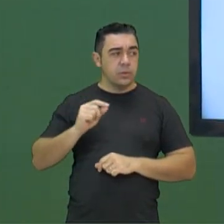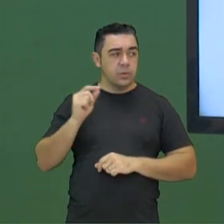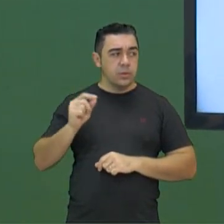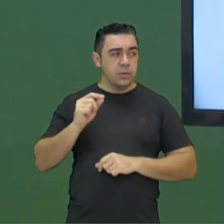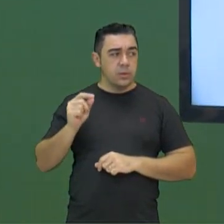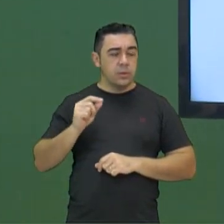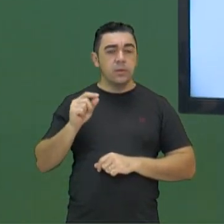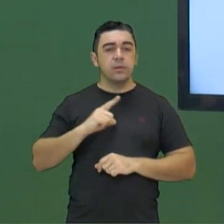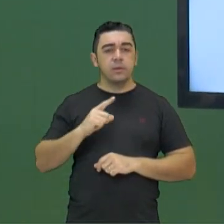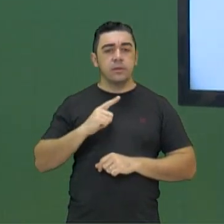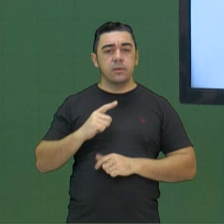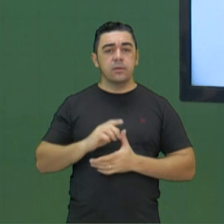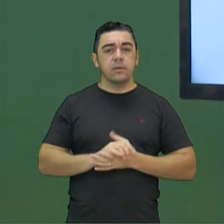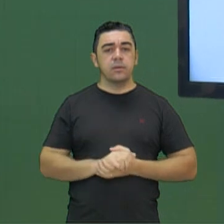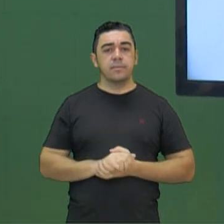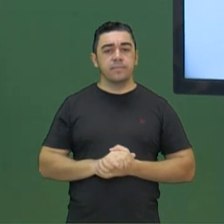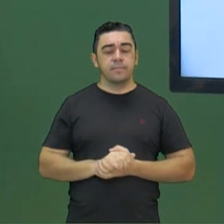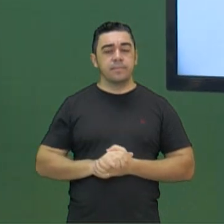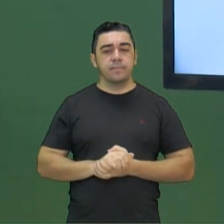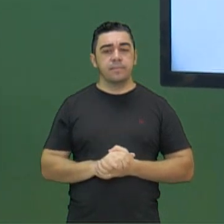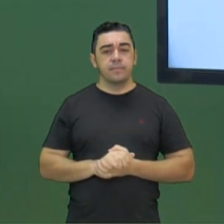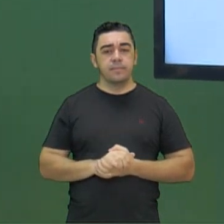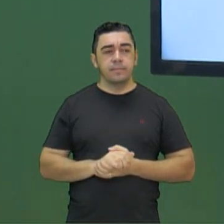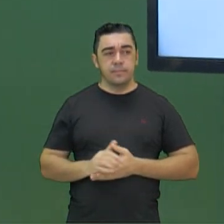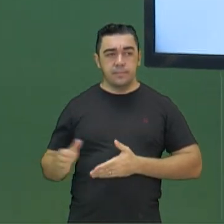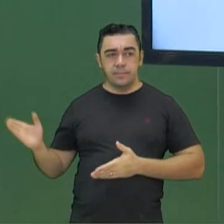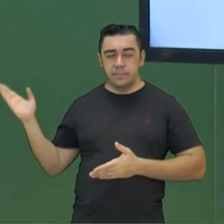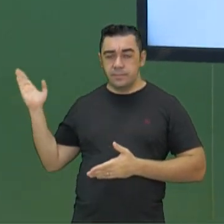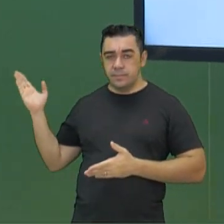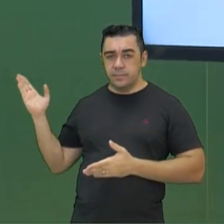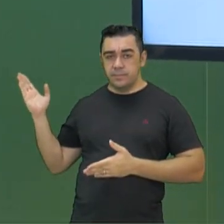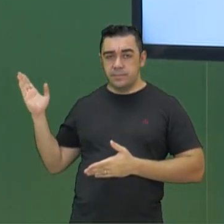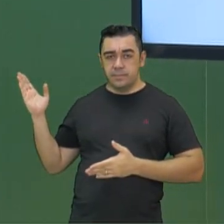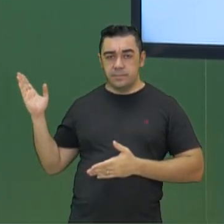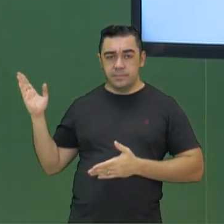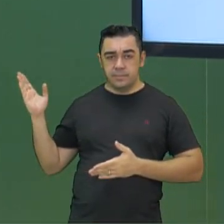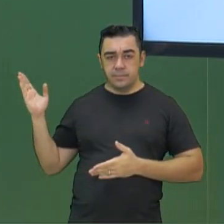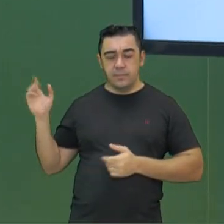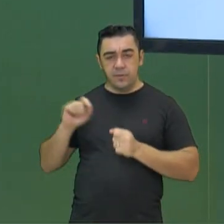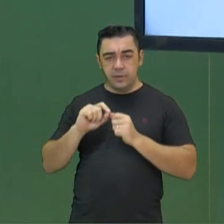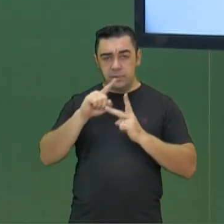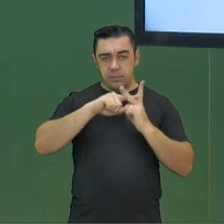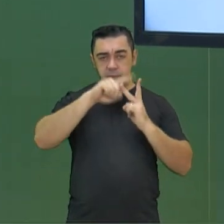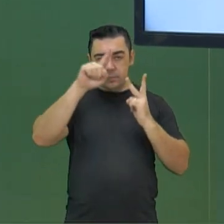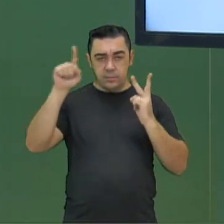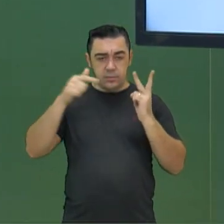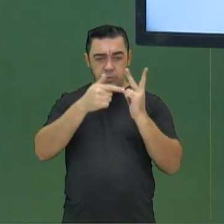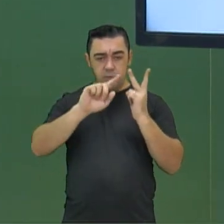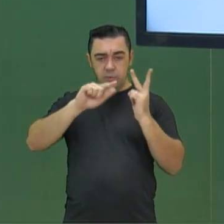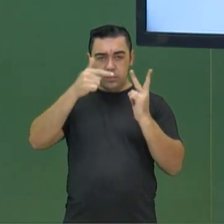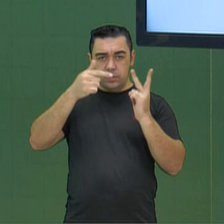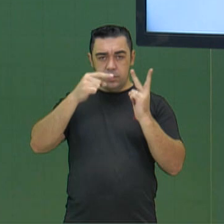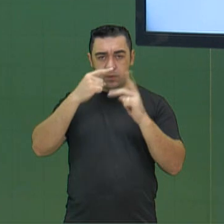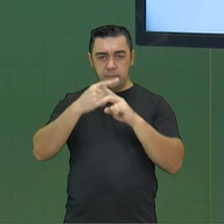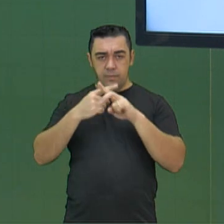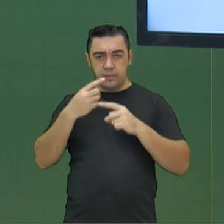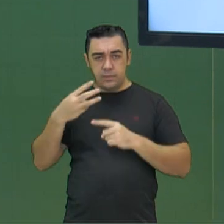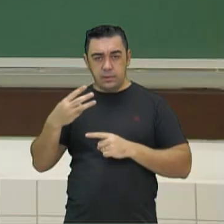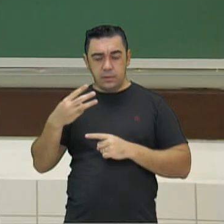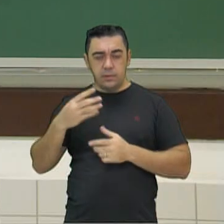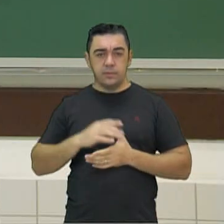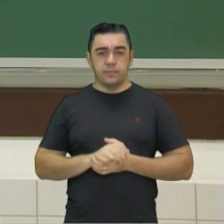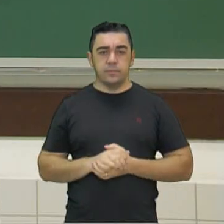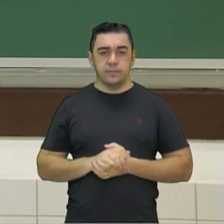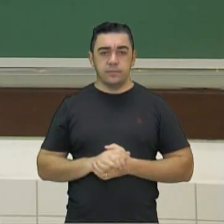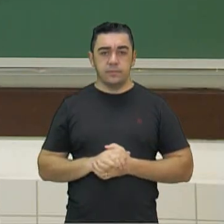ao quadrado vezes 3. Colocando uma raiz para cada um, 2